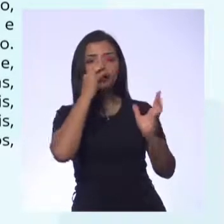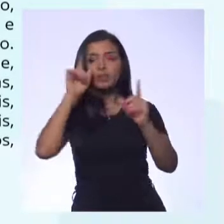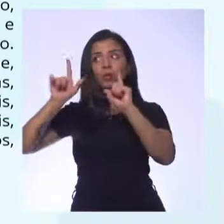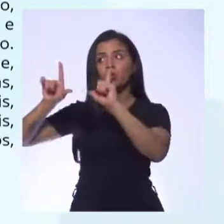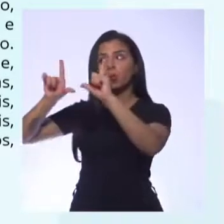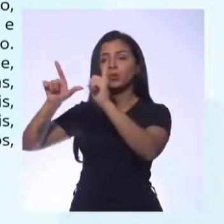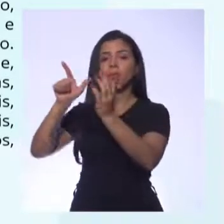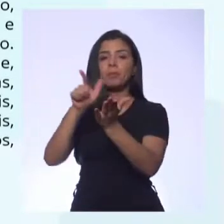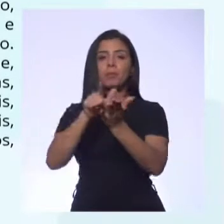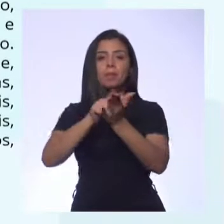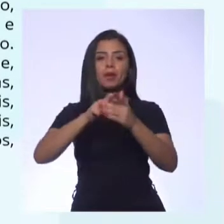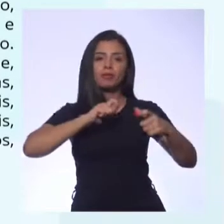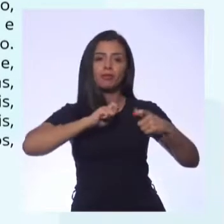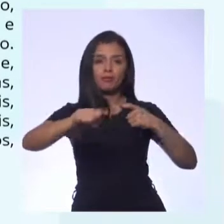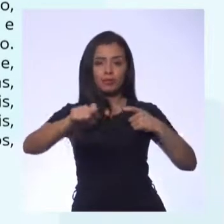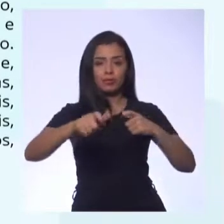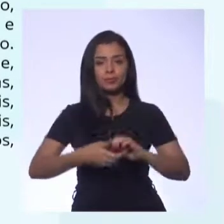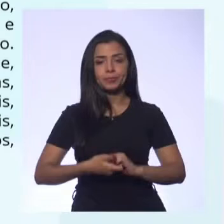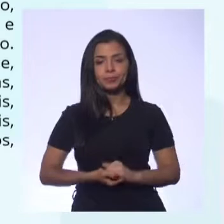papéis, fósforo.